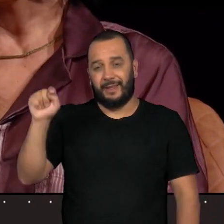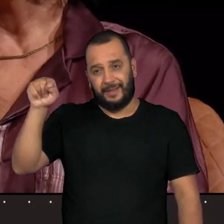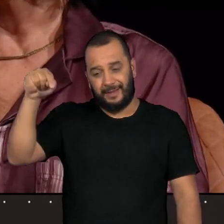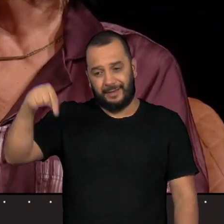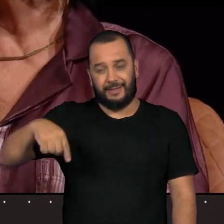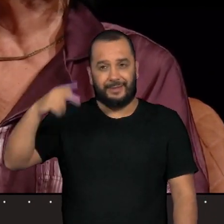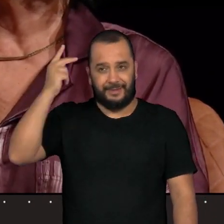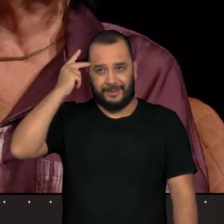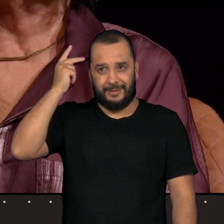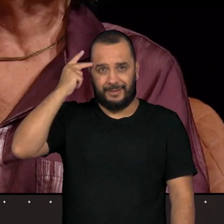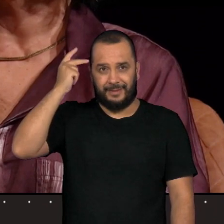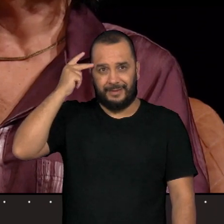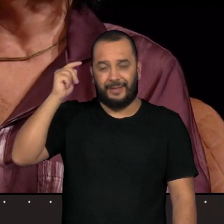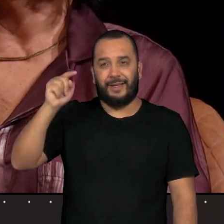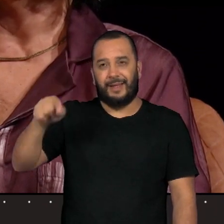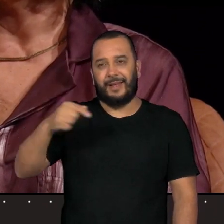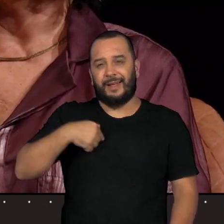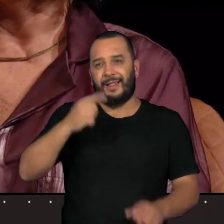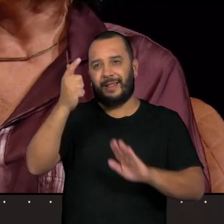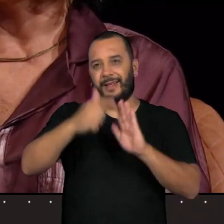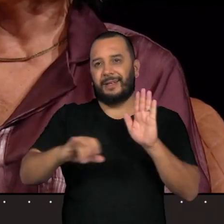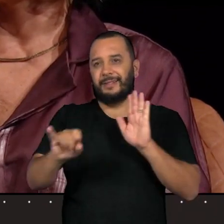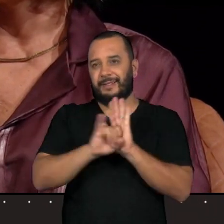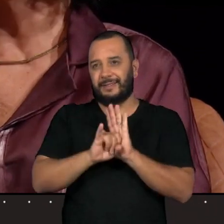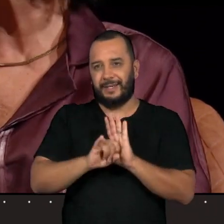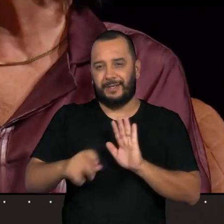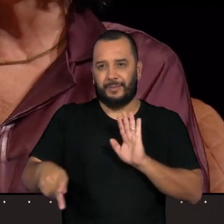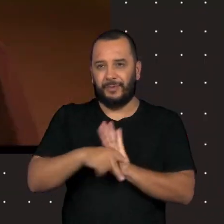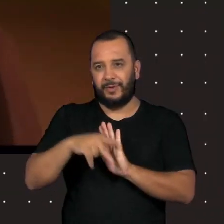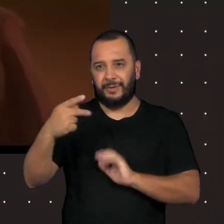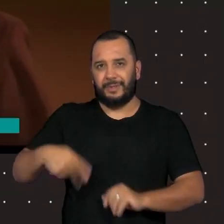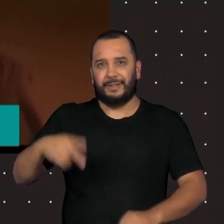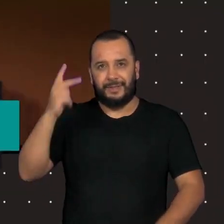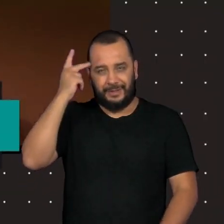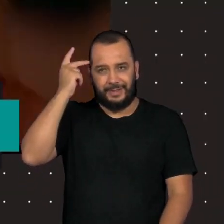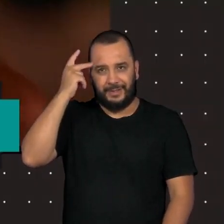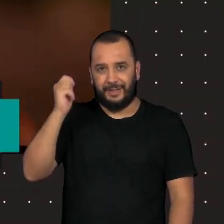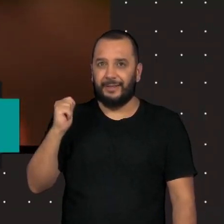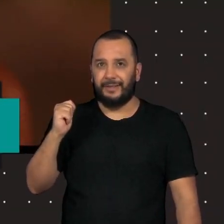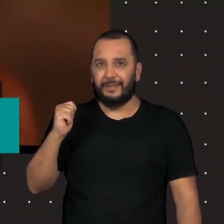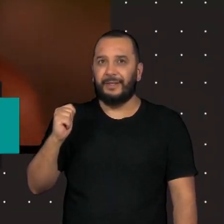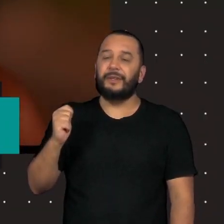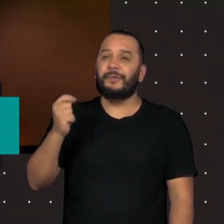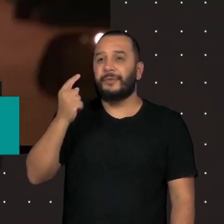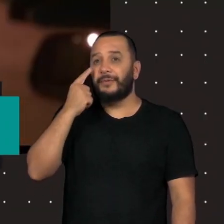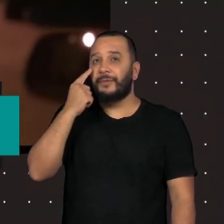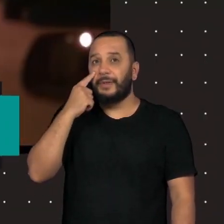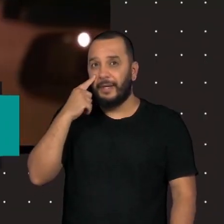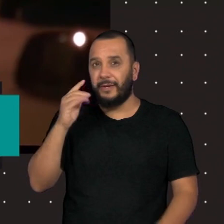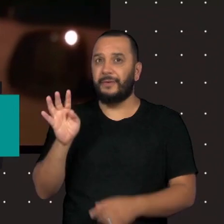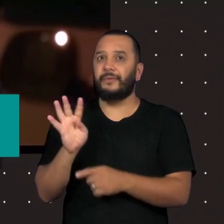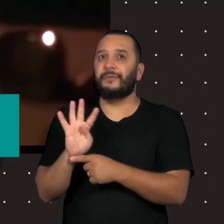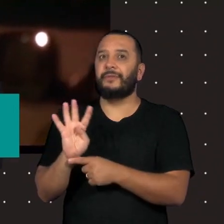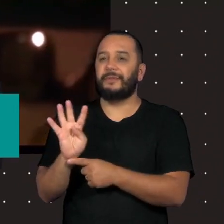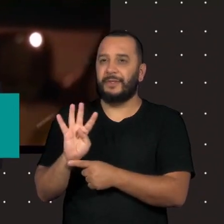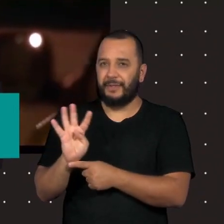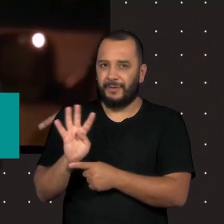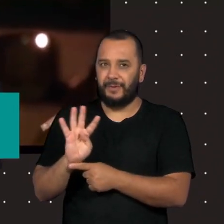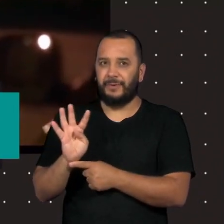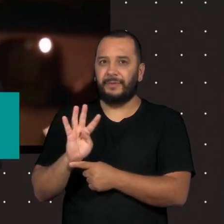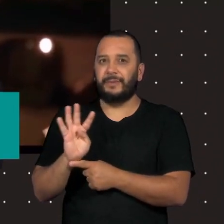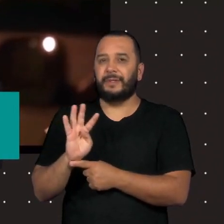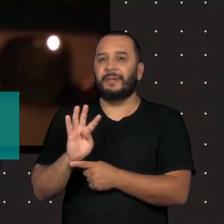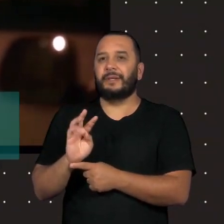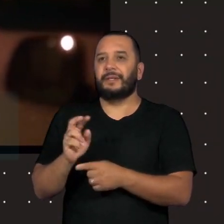dessas cineastas que tem uma identidade paulistana. E quando eu fui ver, era um filme ligado, enfim, falando